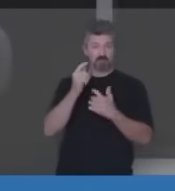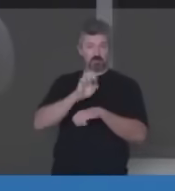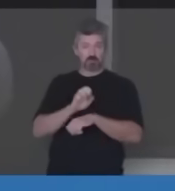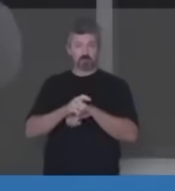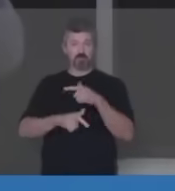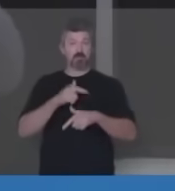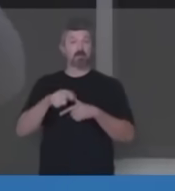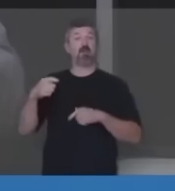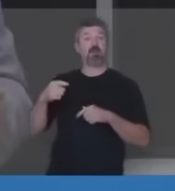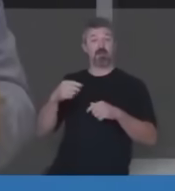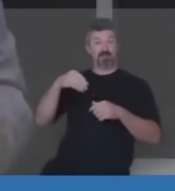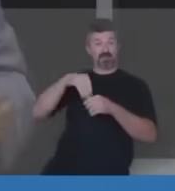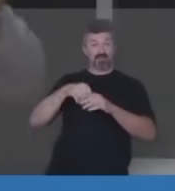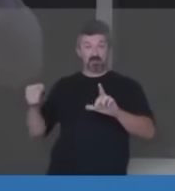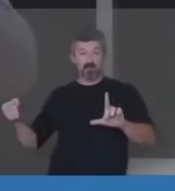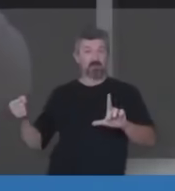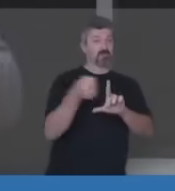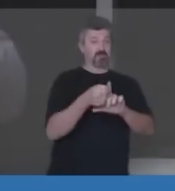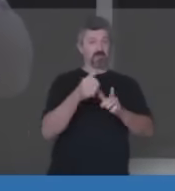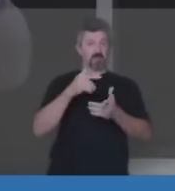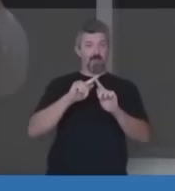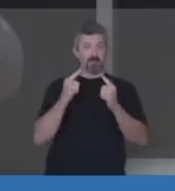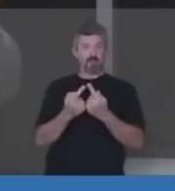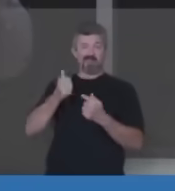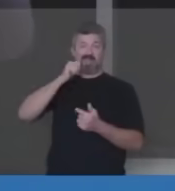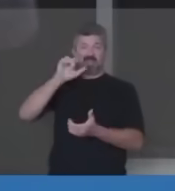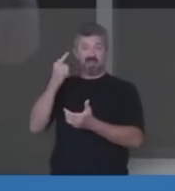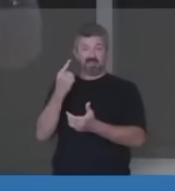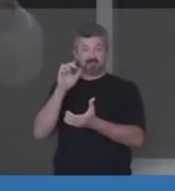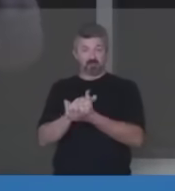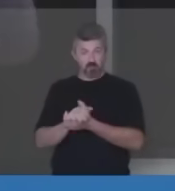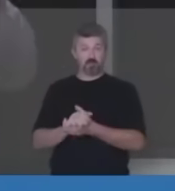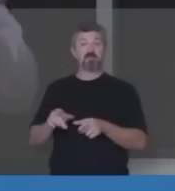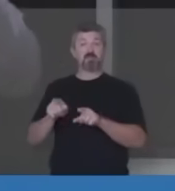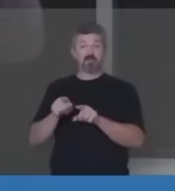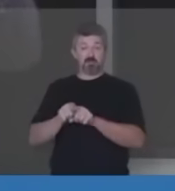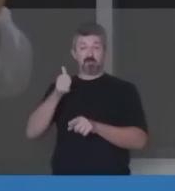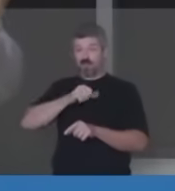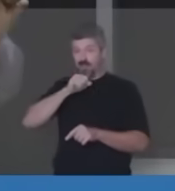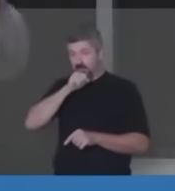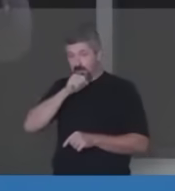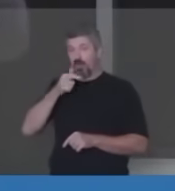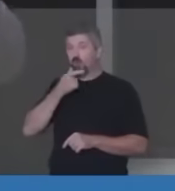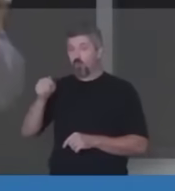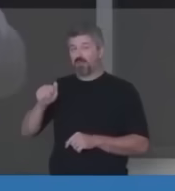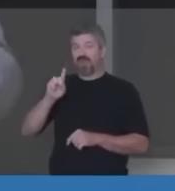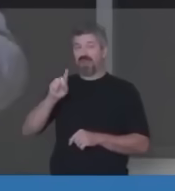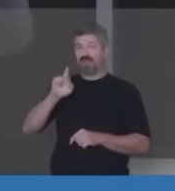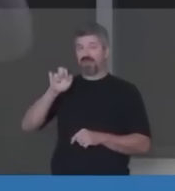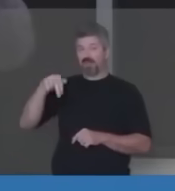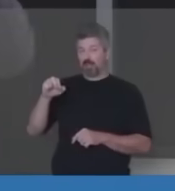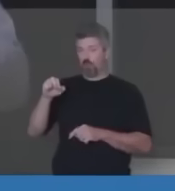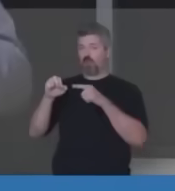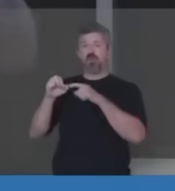trabalharam, olha só, nomeados a ex-esposa e a mãe do Adriano da Nóbrega. Escritório do